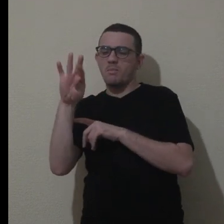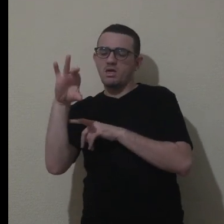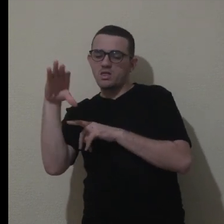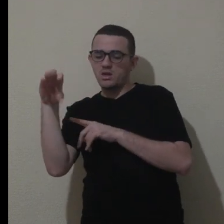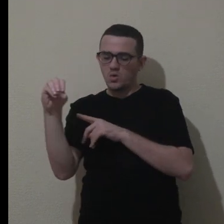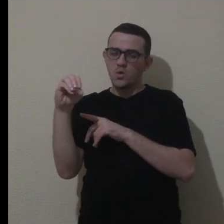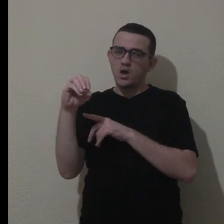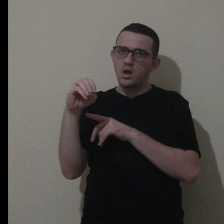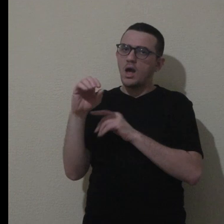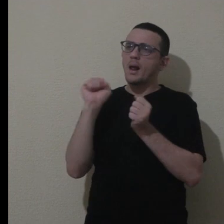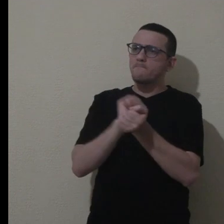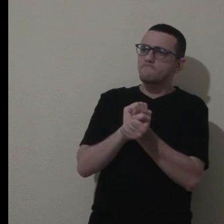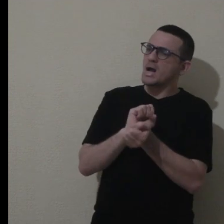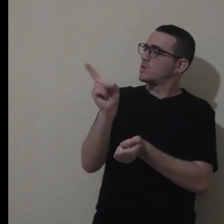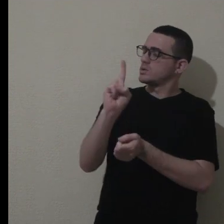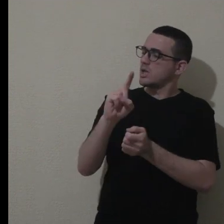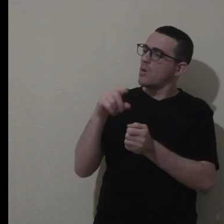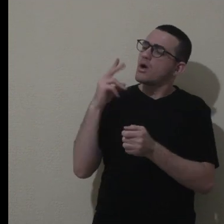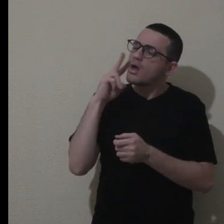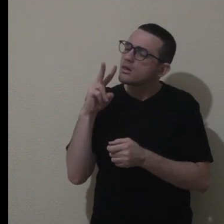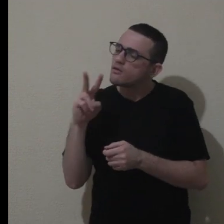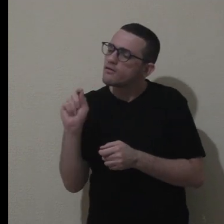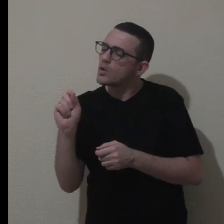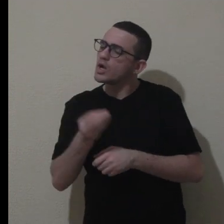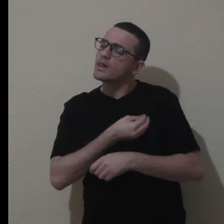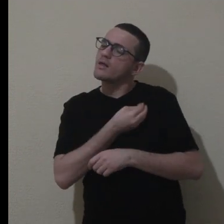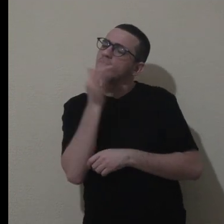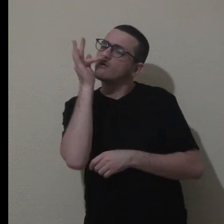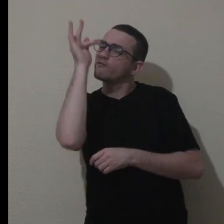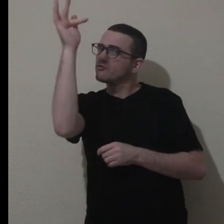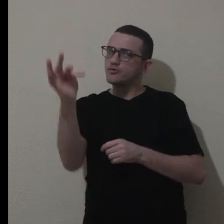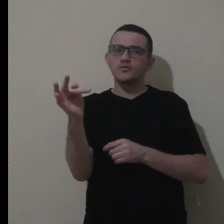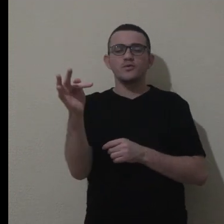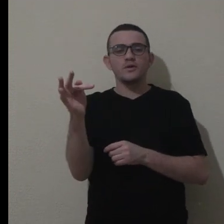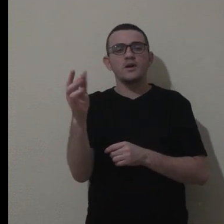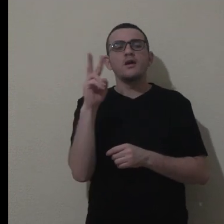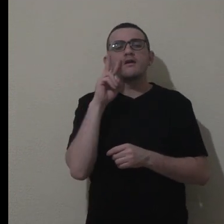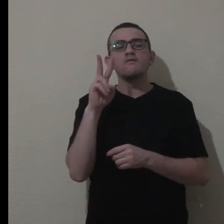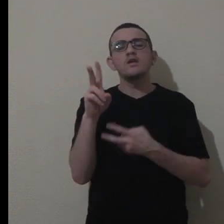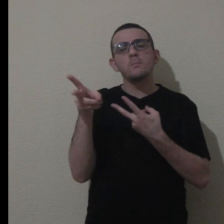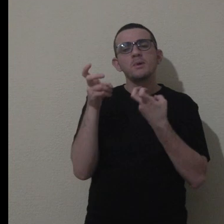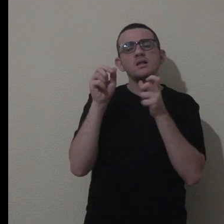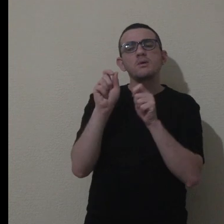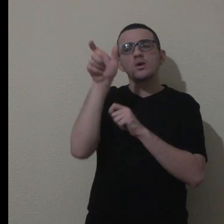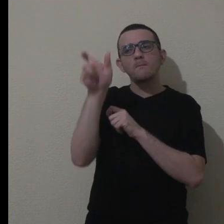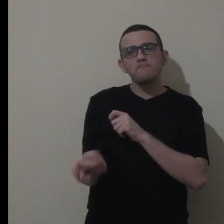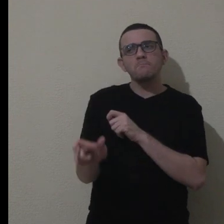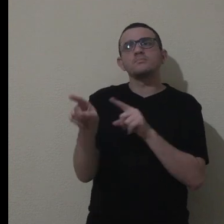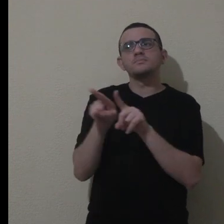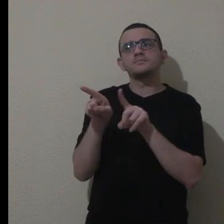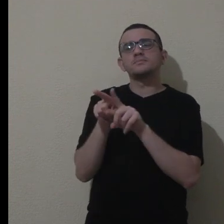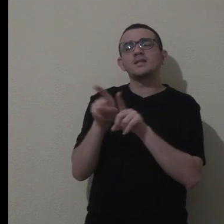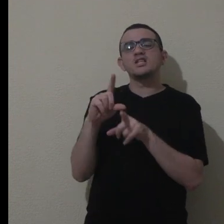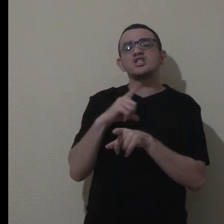eles pegaram e foram ver, e eles, na vida futura, então viram que essas